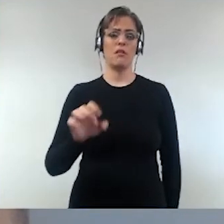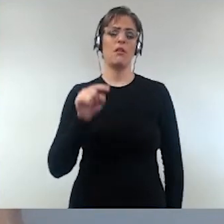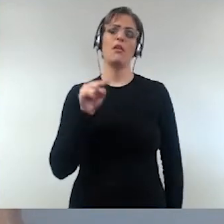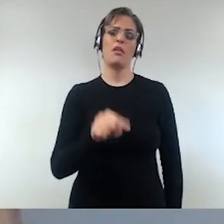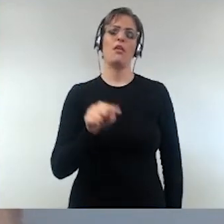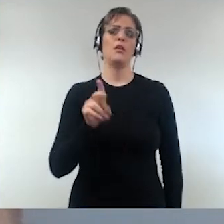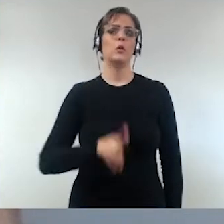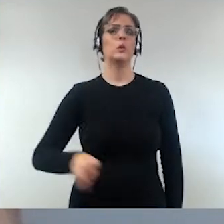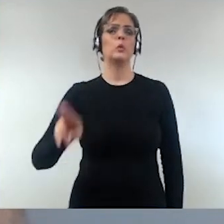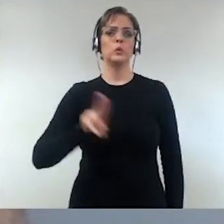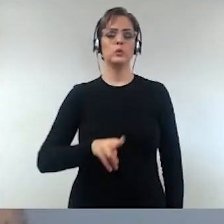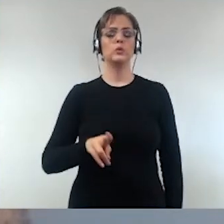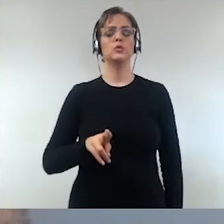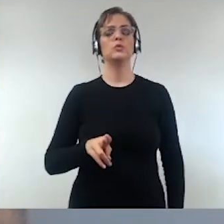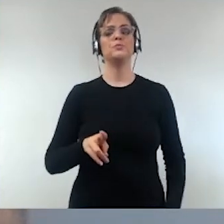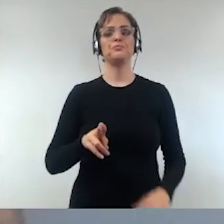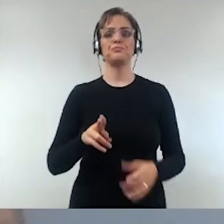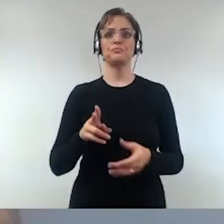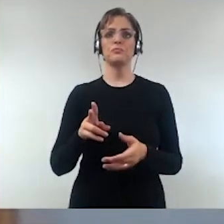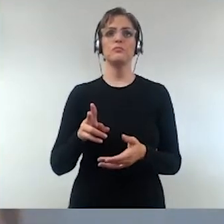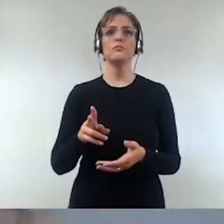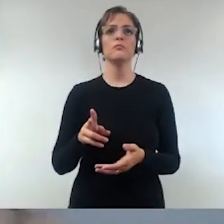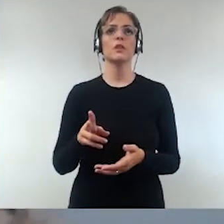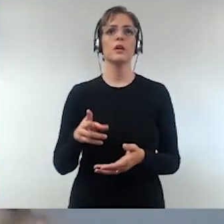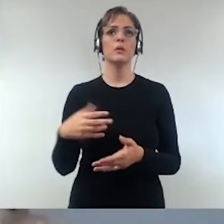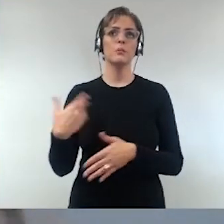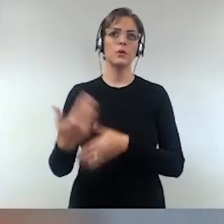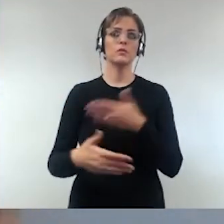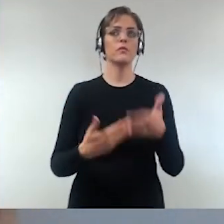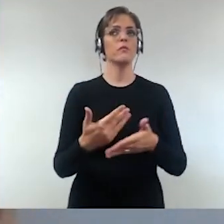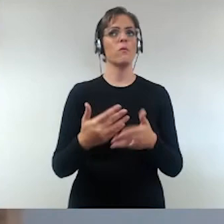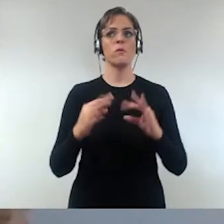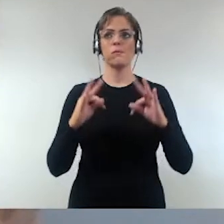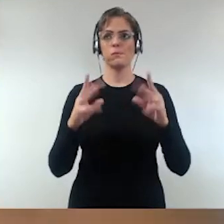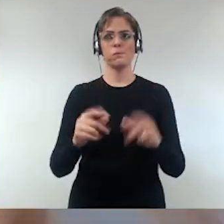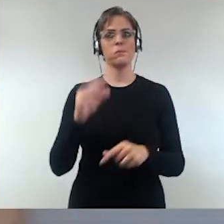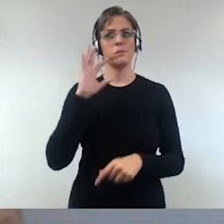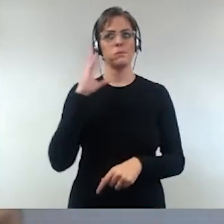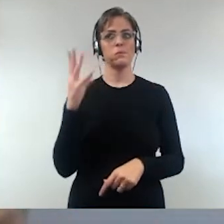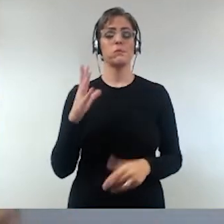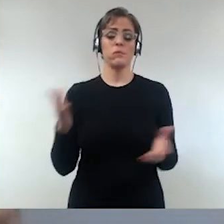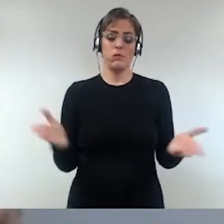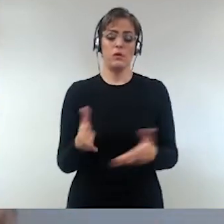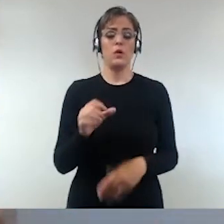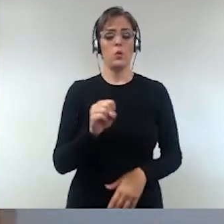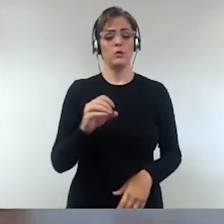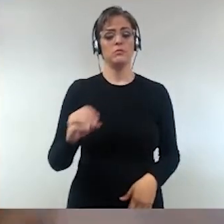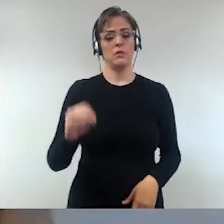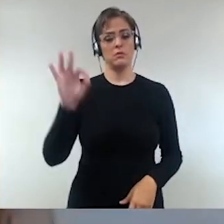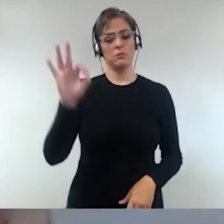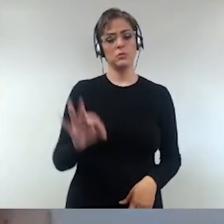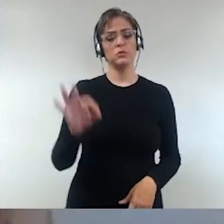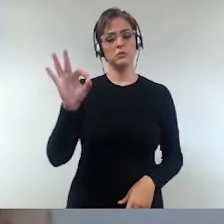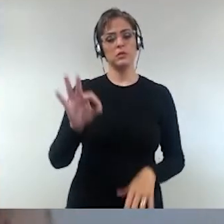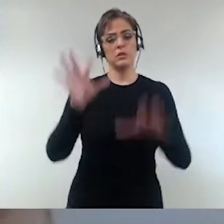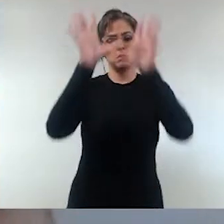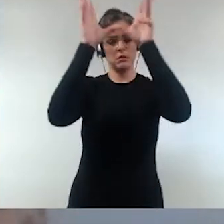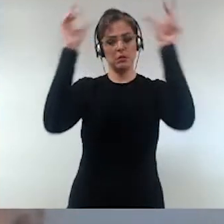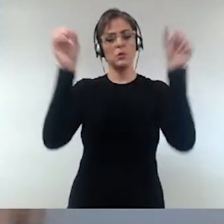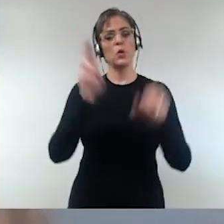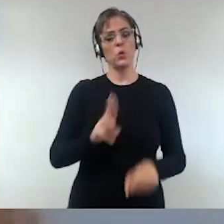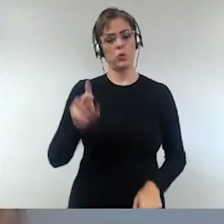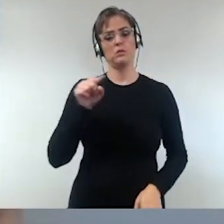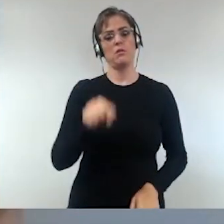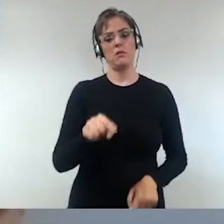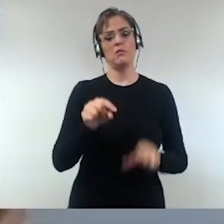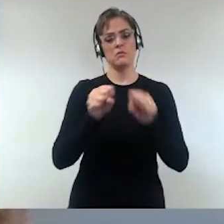eletrônico, para processar, informar e praticar atos. Então, hoje a gente tem aí já 80% dos tribunais com esse sistema. Isso